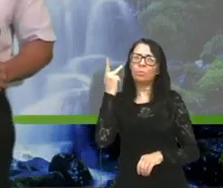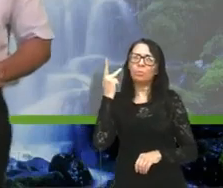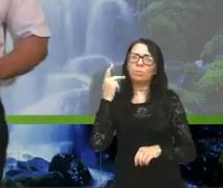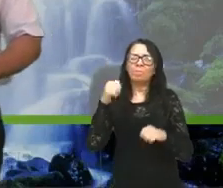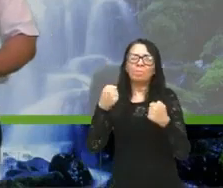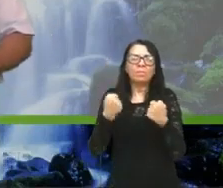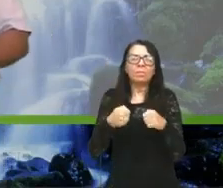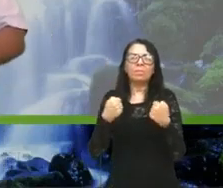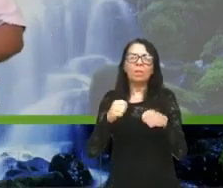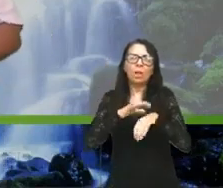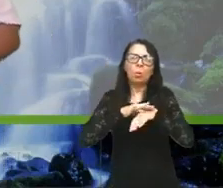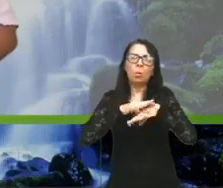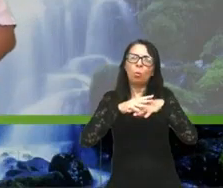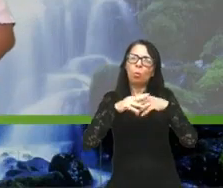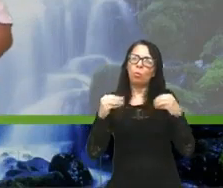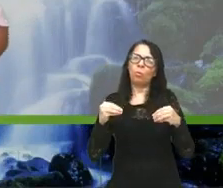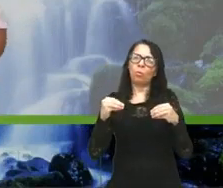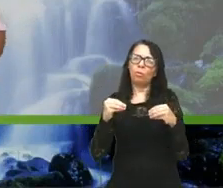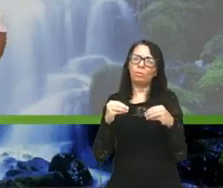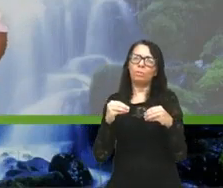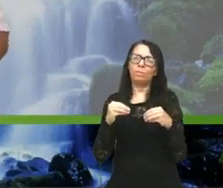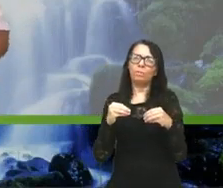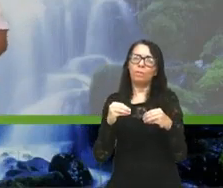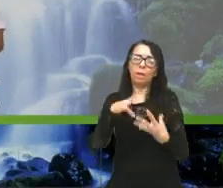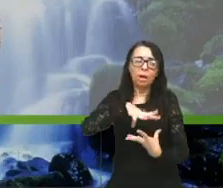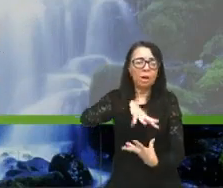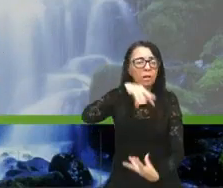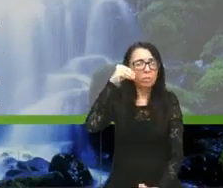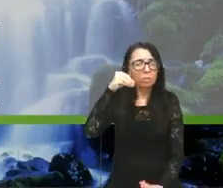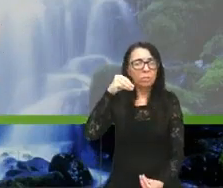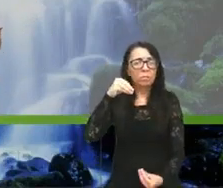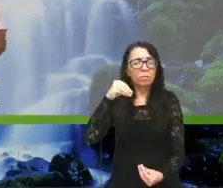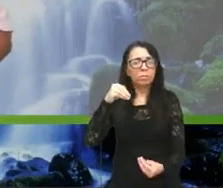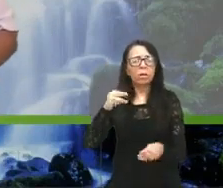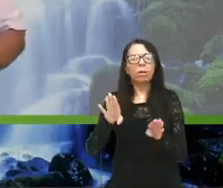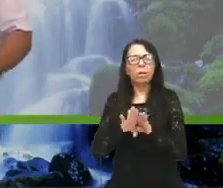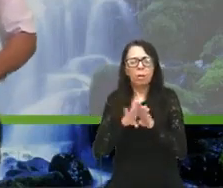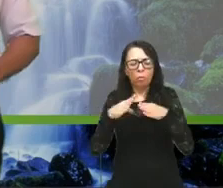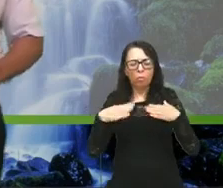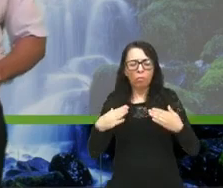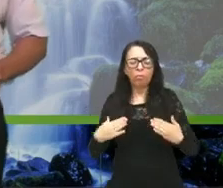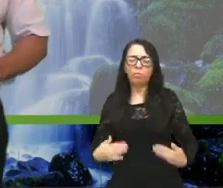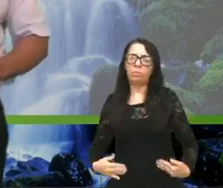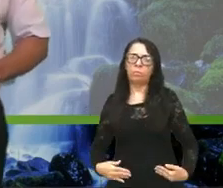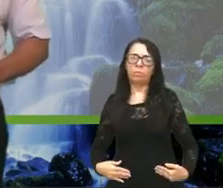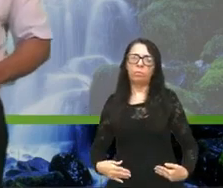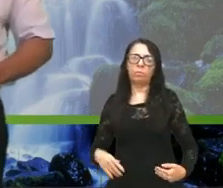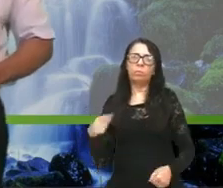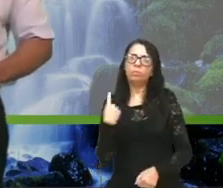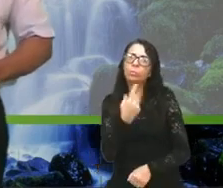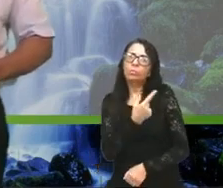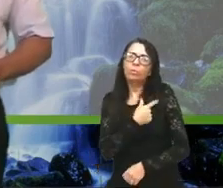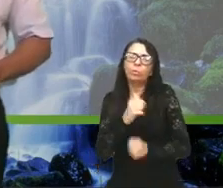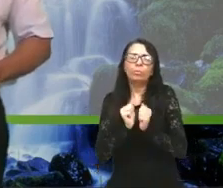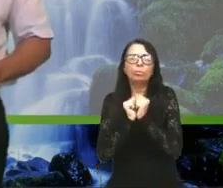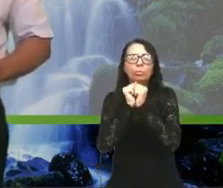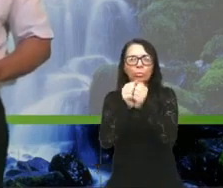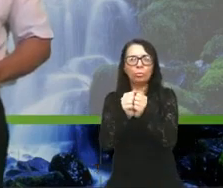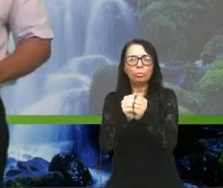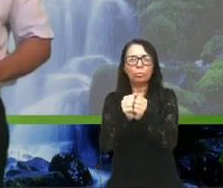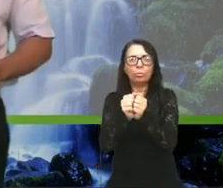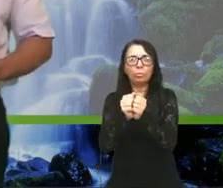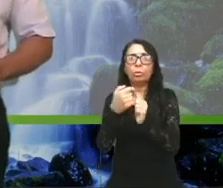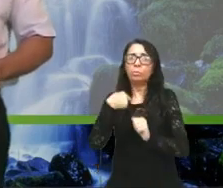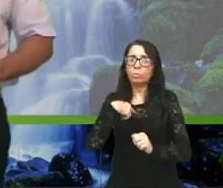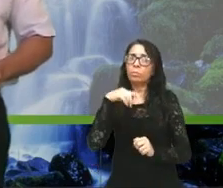e necessitam da sua intercessão, da nossa intercessão, este é o momento de nós orarmos juntos. Eu convido você a